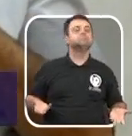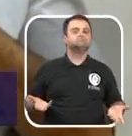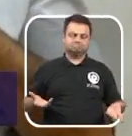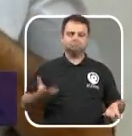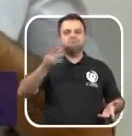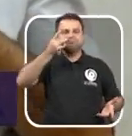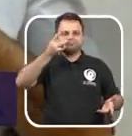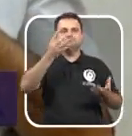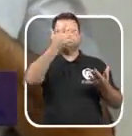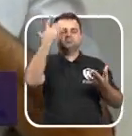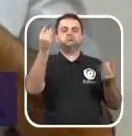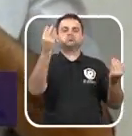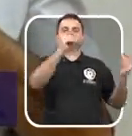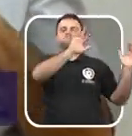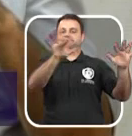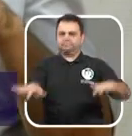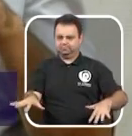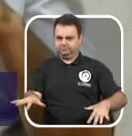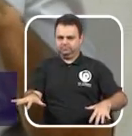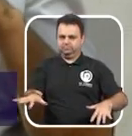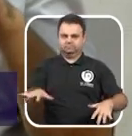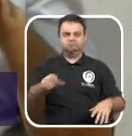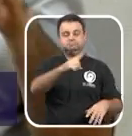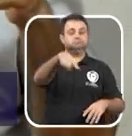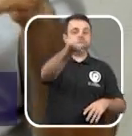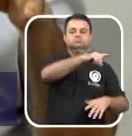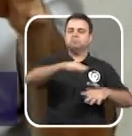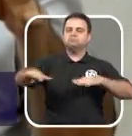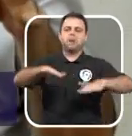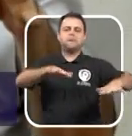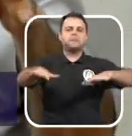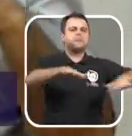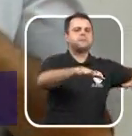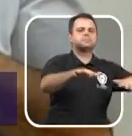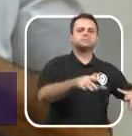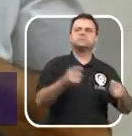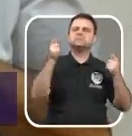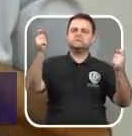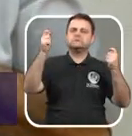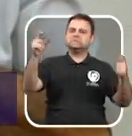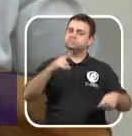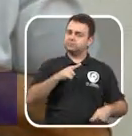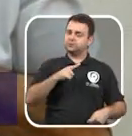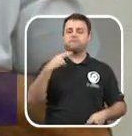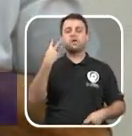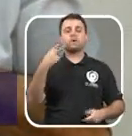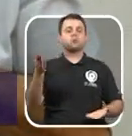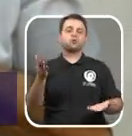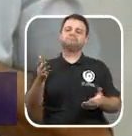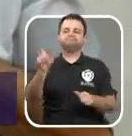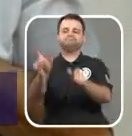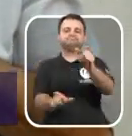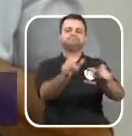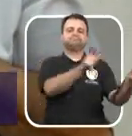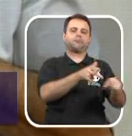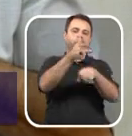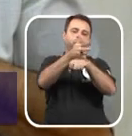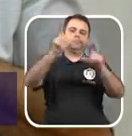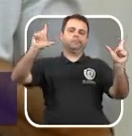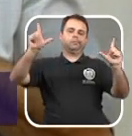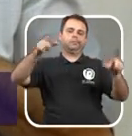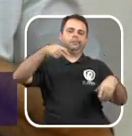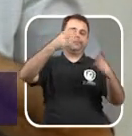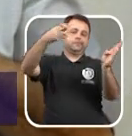mobilizando. Acredito que o compromisso dos vereadores está gravado. Muitos deles disseram que, se o prefeito vetasse,